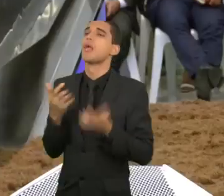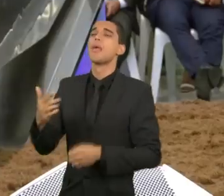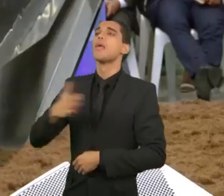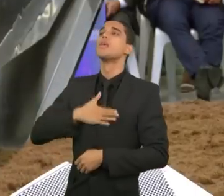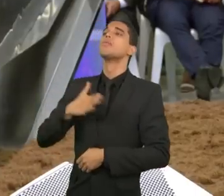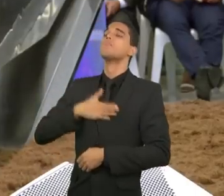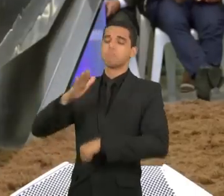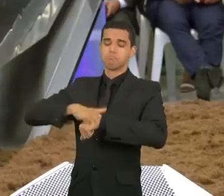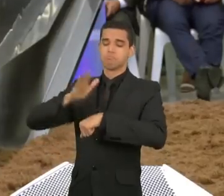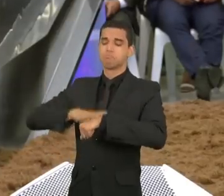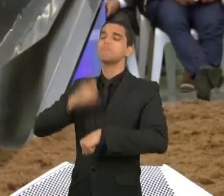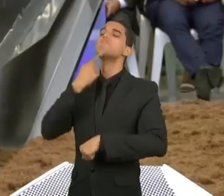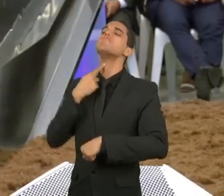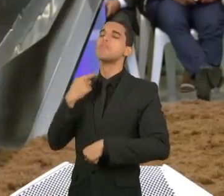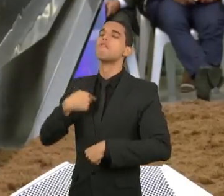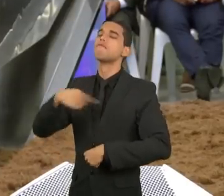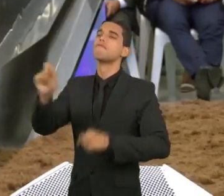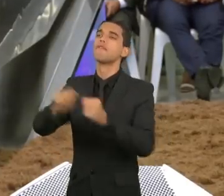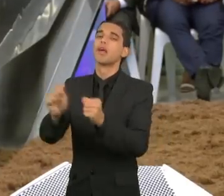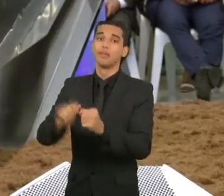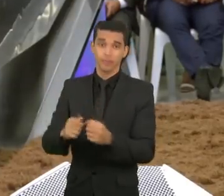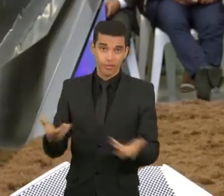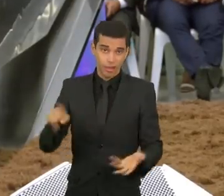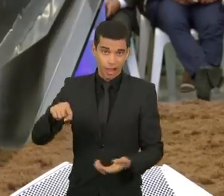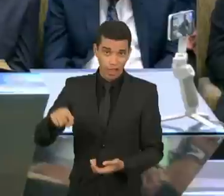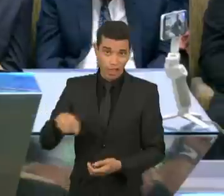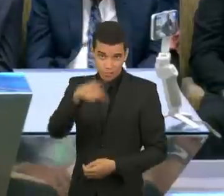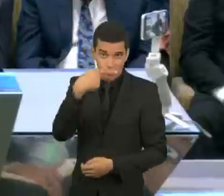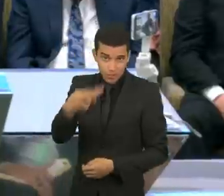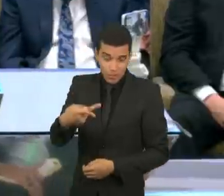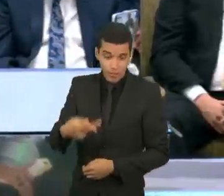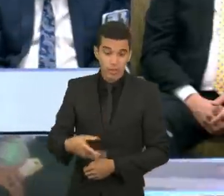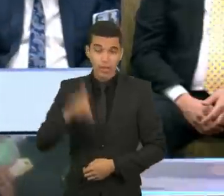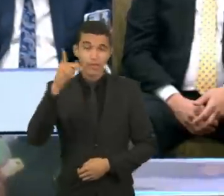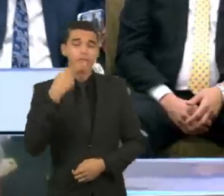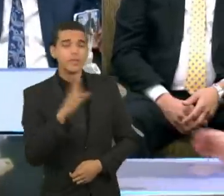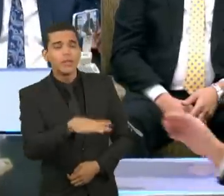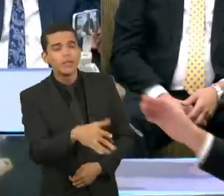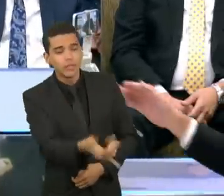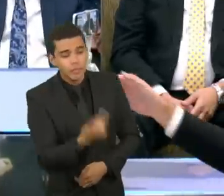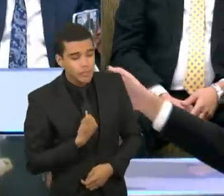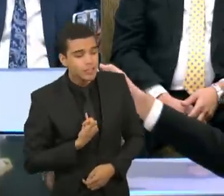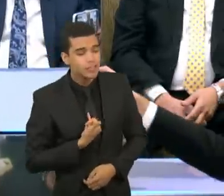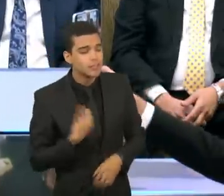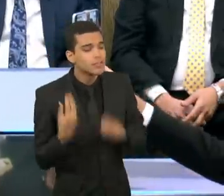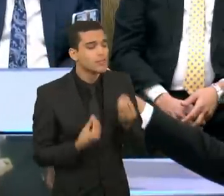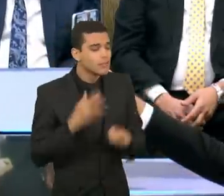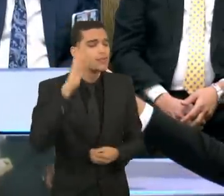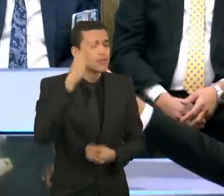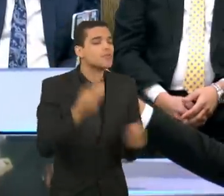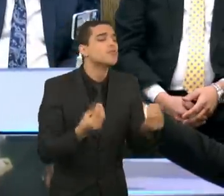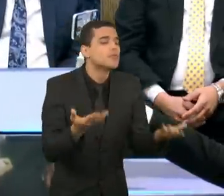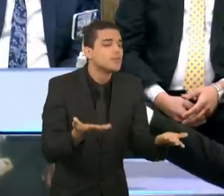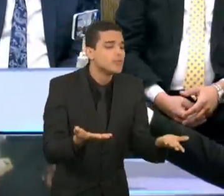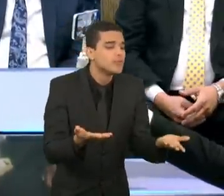eu quero. Você não diz assim? Aí Deus está dizendo, aí me fala aí, como é o futuro?